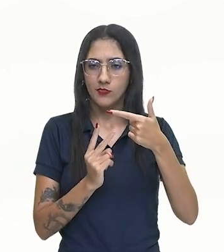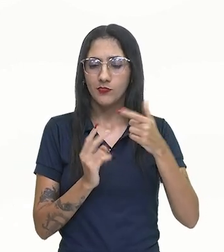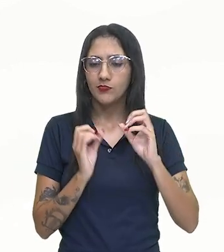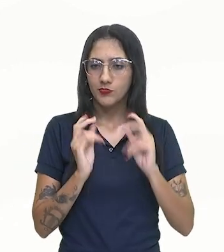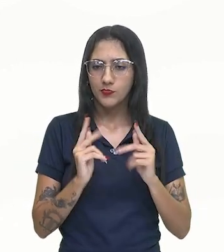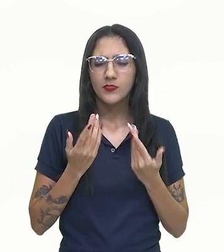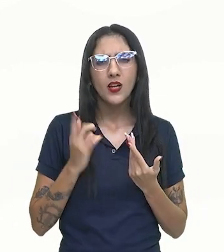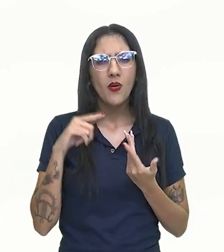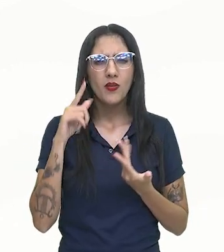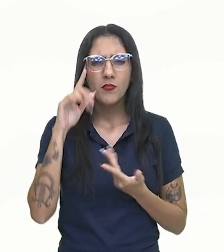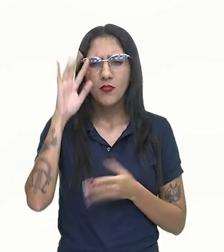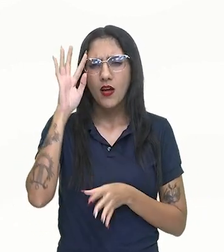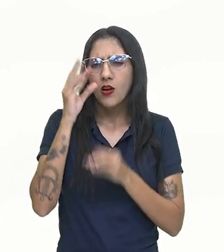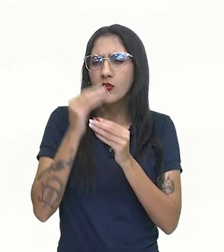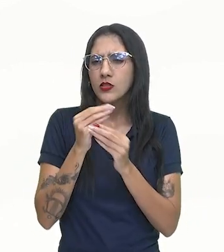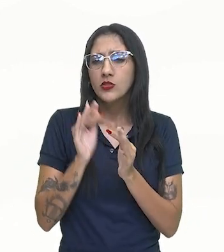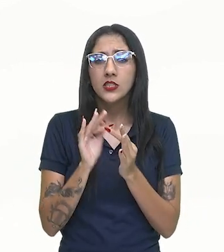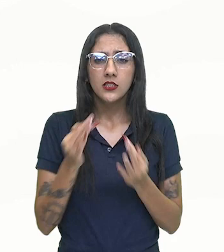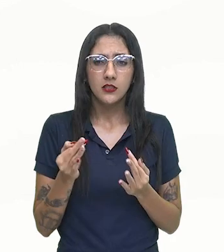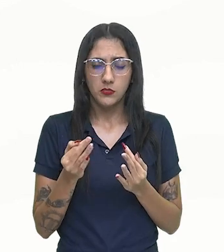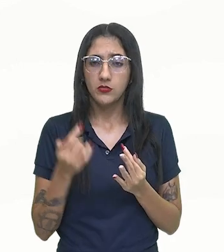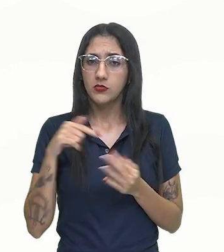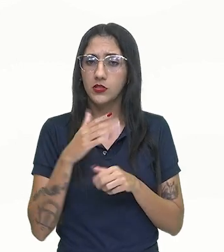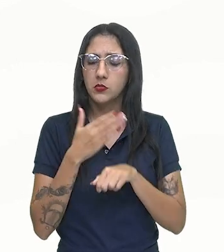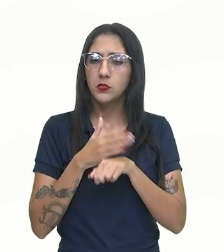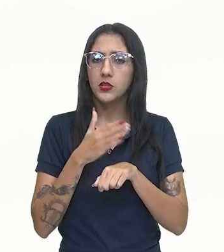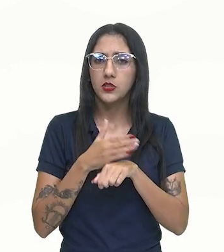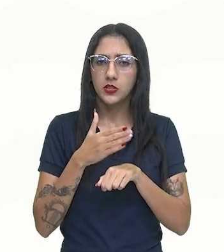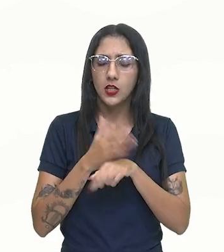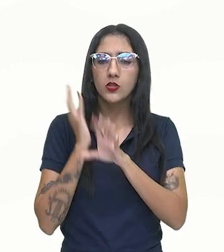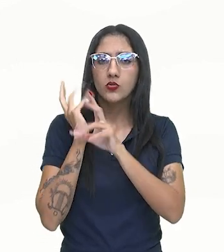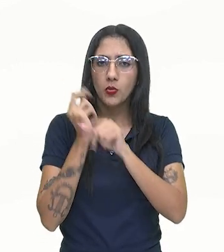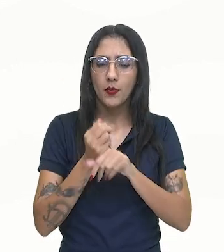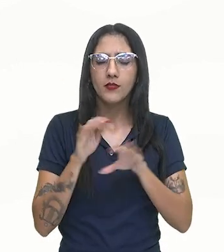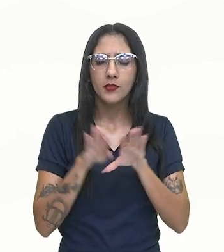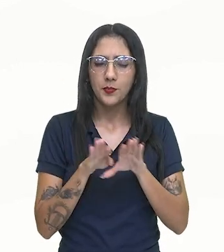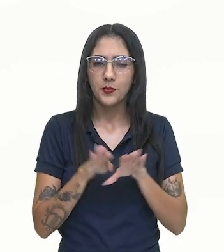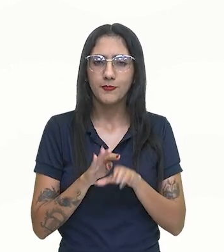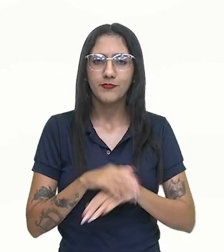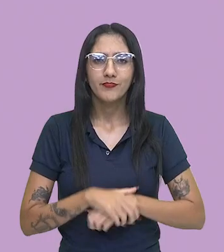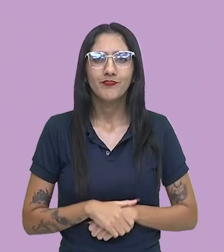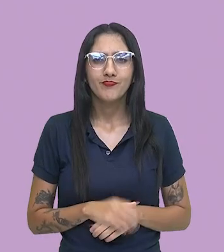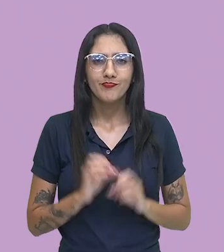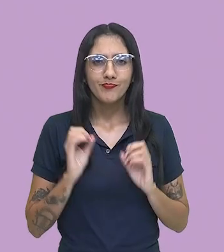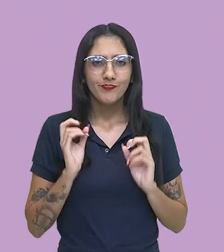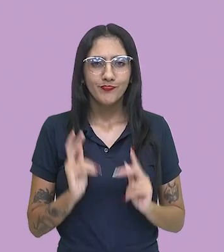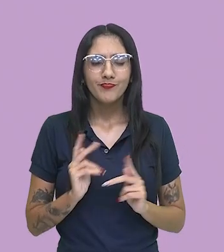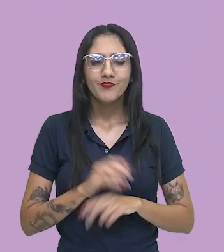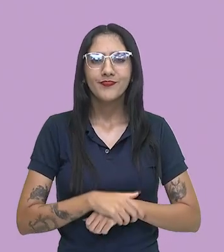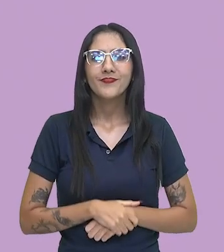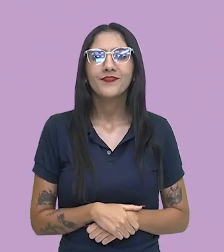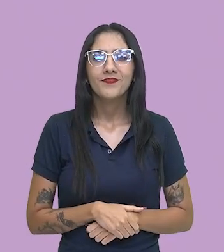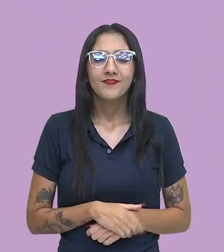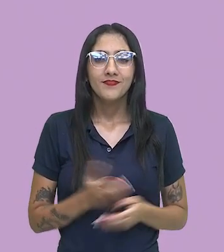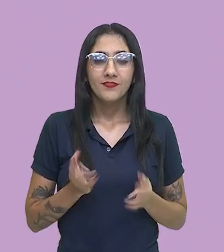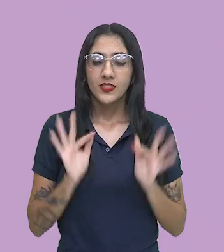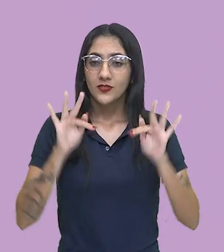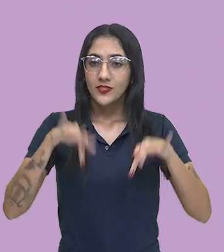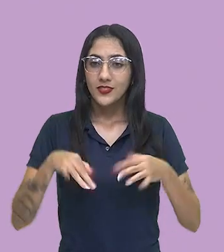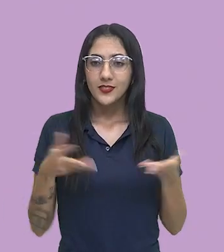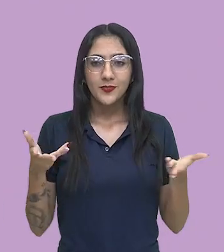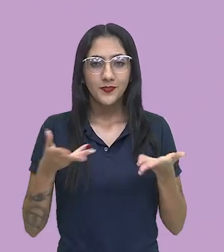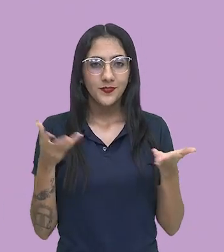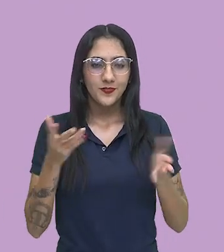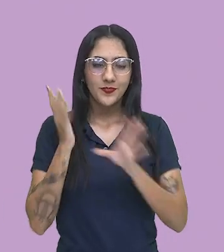bom? É um raciocínio simples para você aplicar e calcular então a quantidade de anagramas. Tá certo? Chegamos aí ao